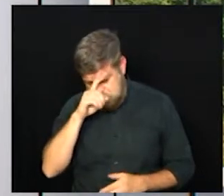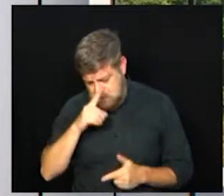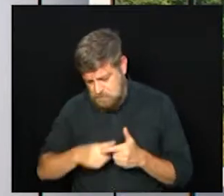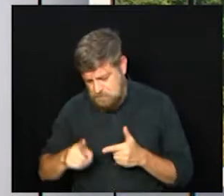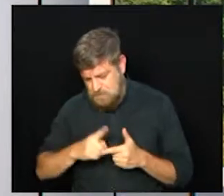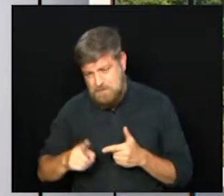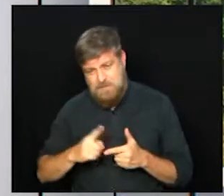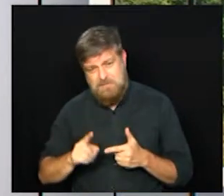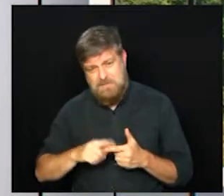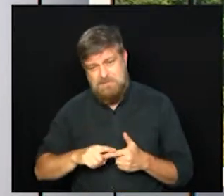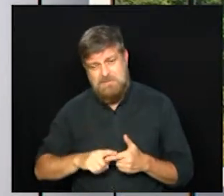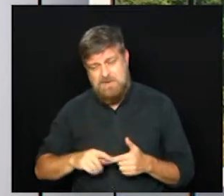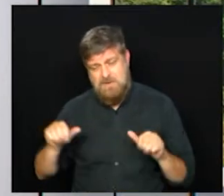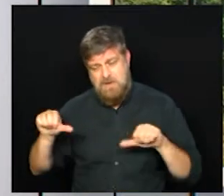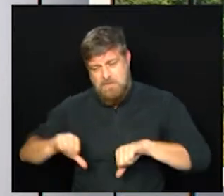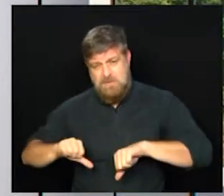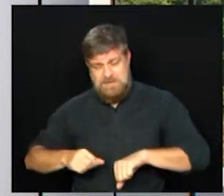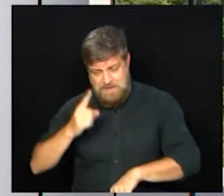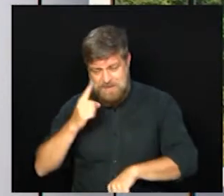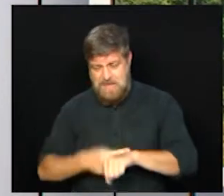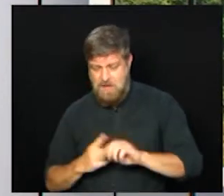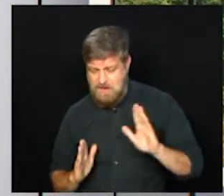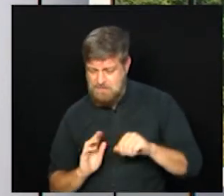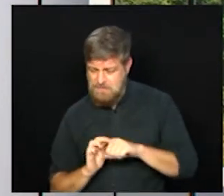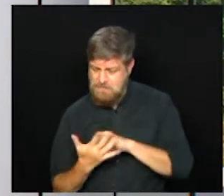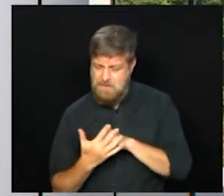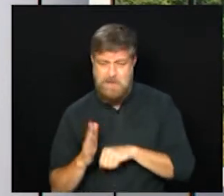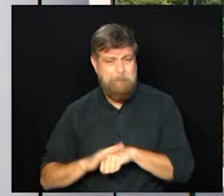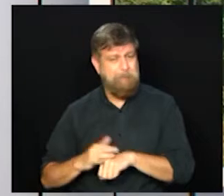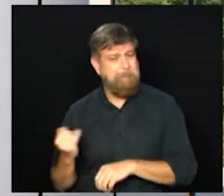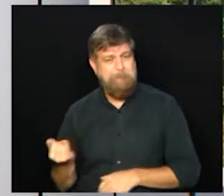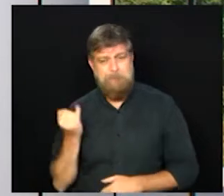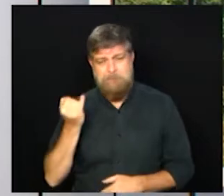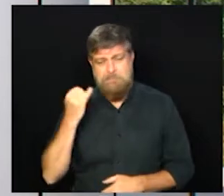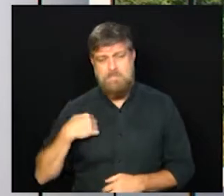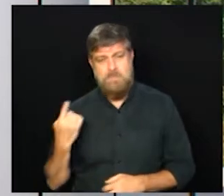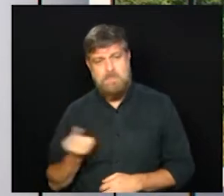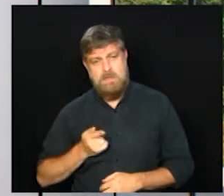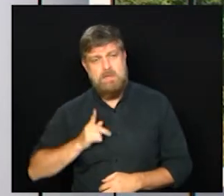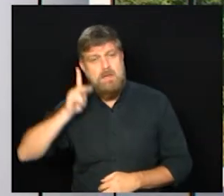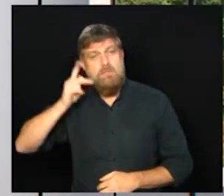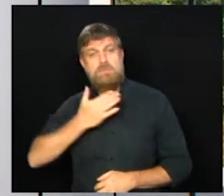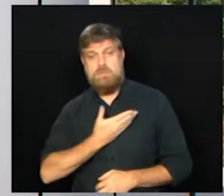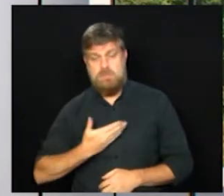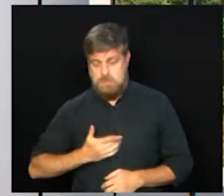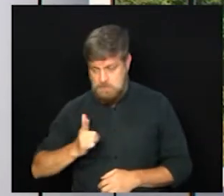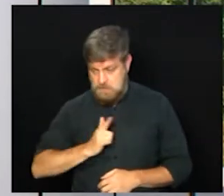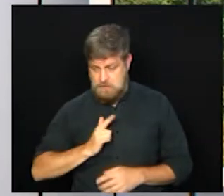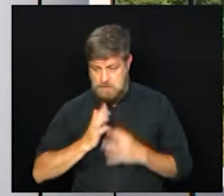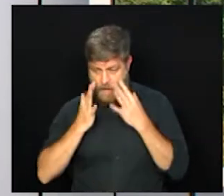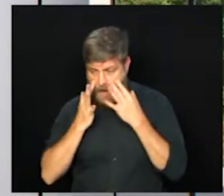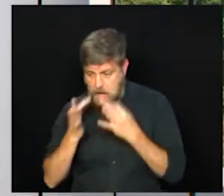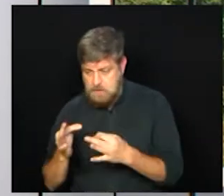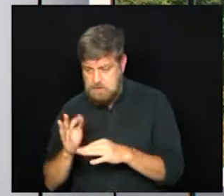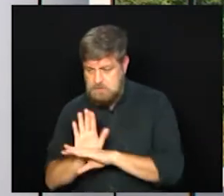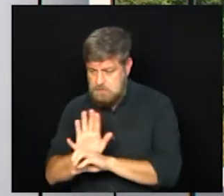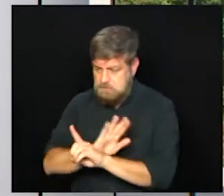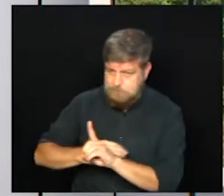dificultada. Então, nesse momento, é ainda mais importante que a gente tenha políticas públicas de atenção, de